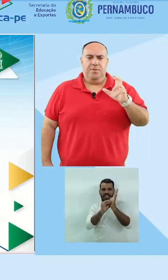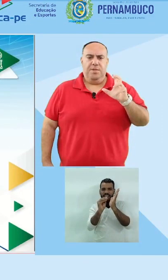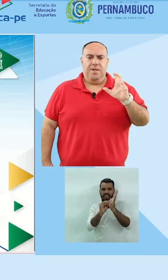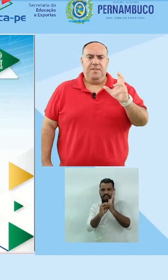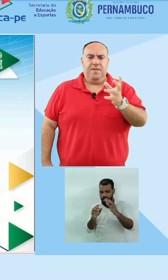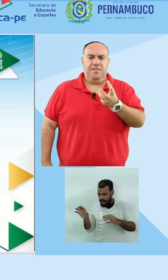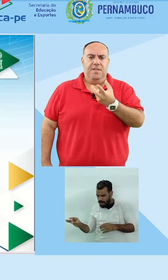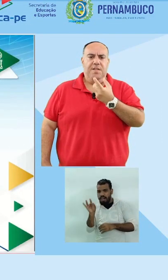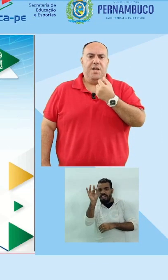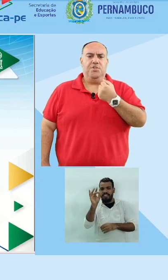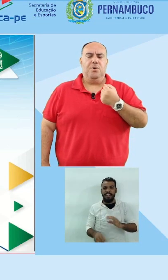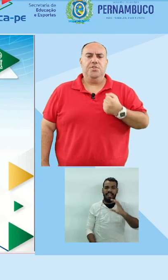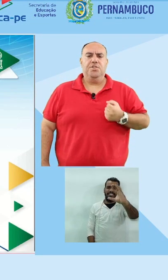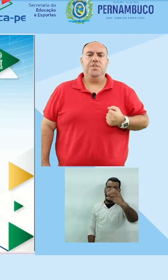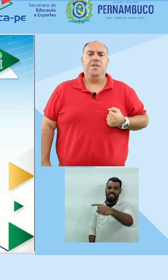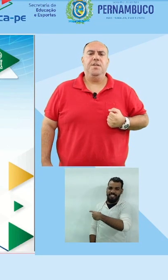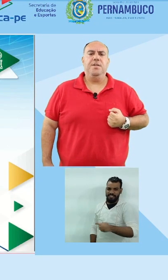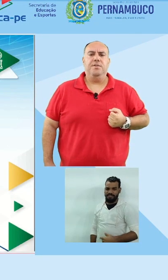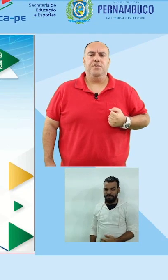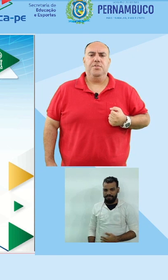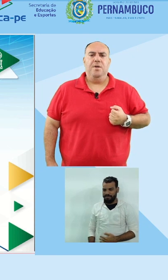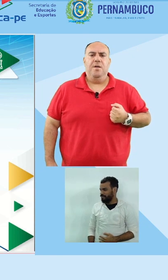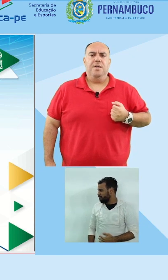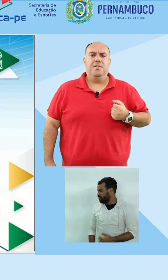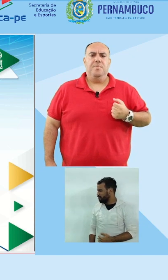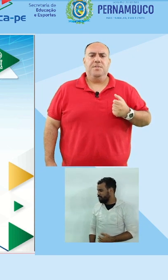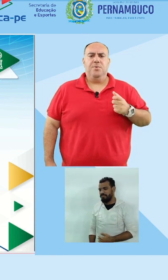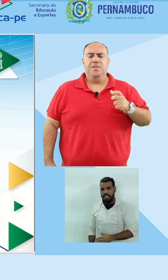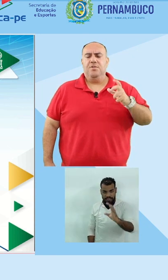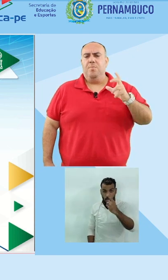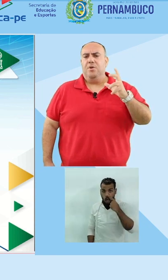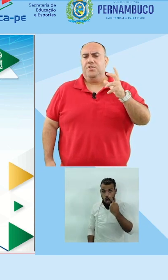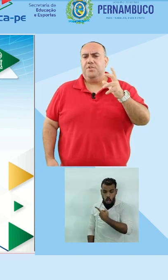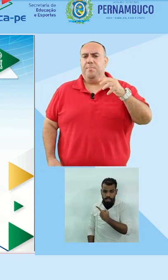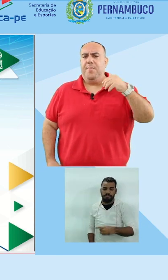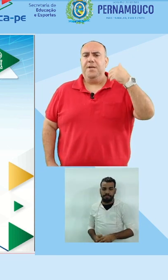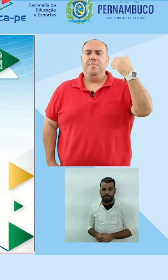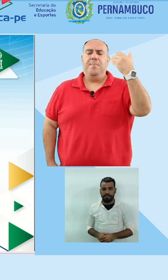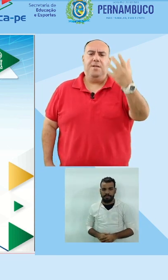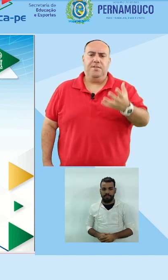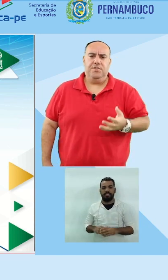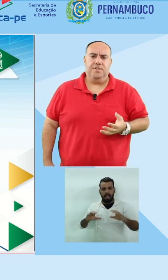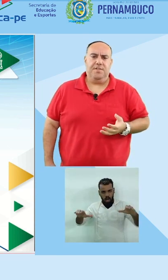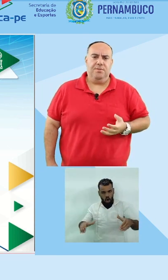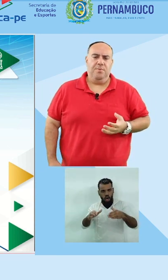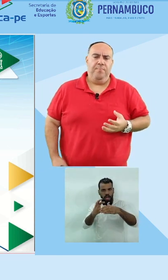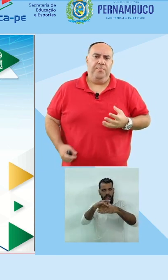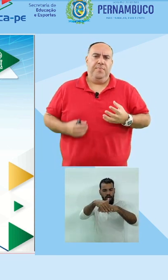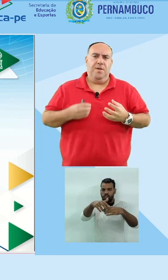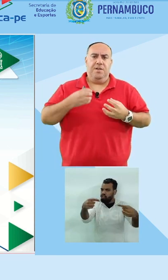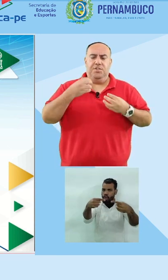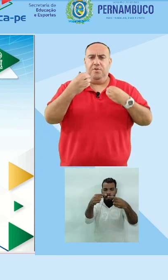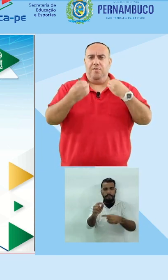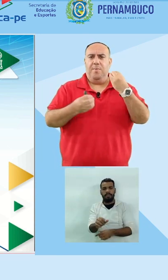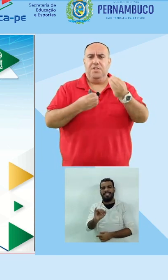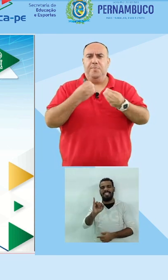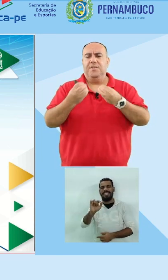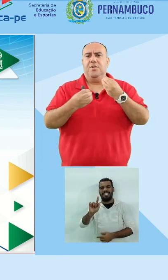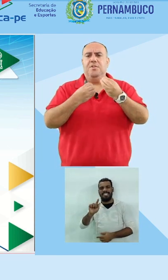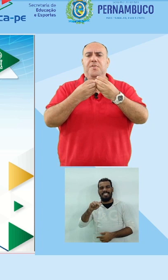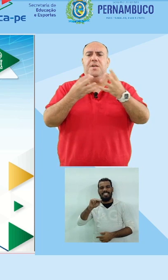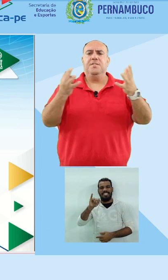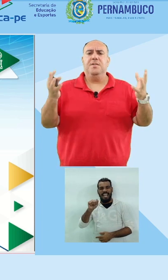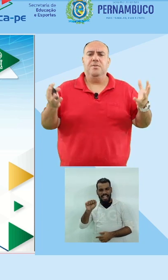observarmos, seria o que? A letra C, né? As rochas ígneas, que também são conhecidas como rochas magmáticas, tá certo? Então elas são formadas